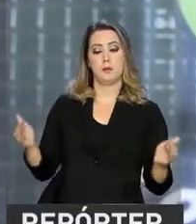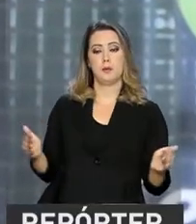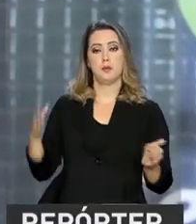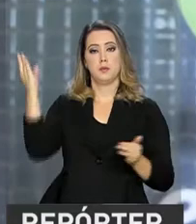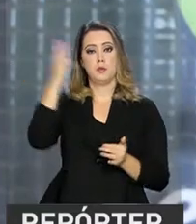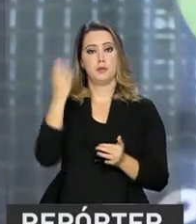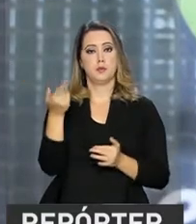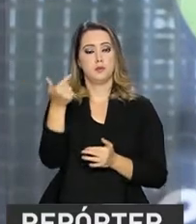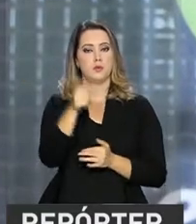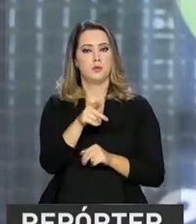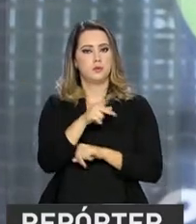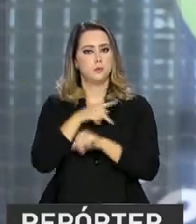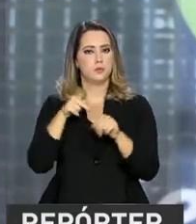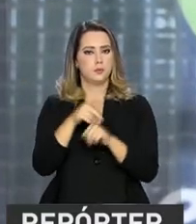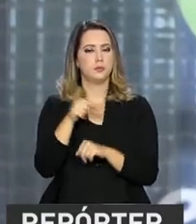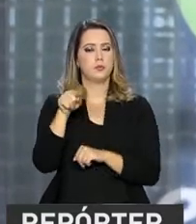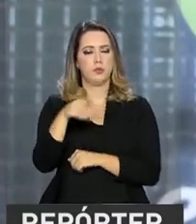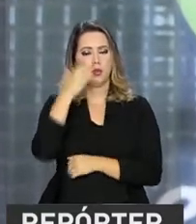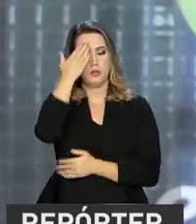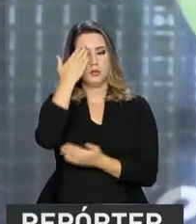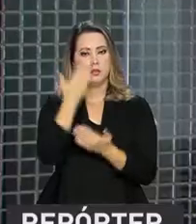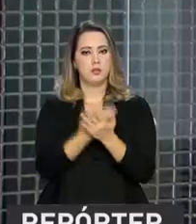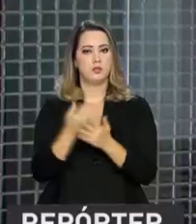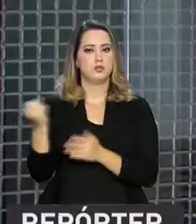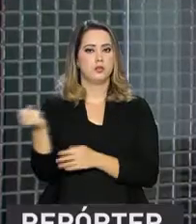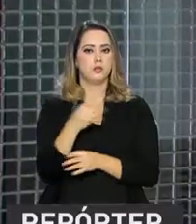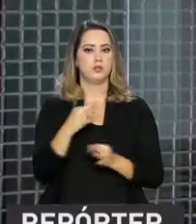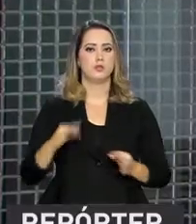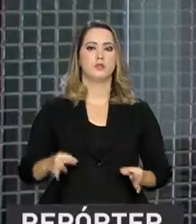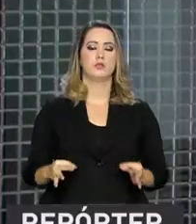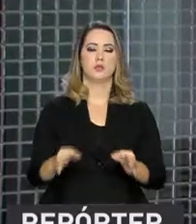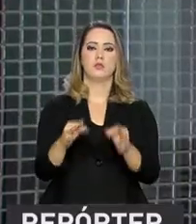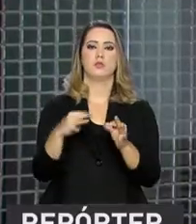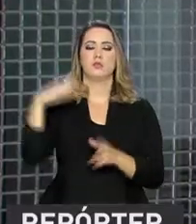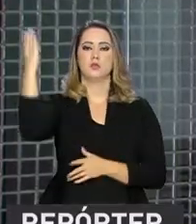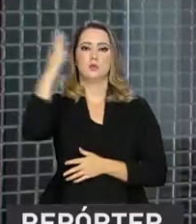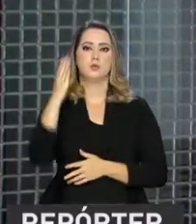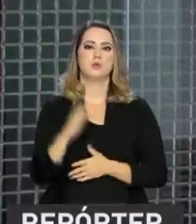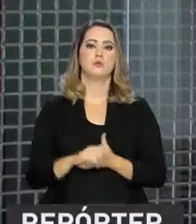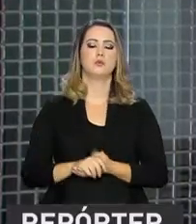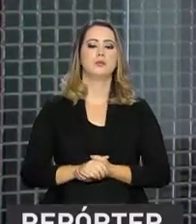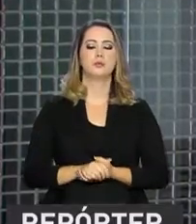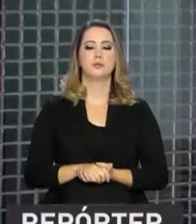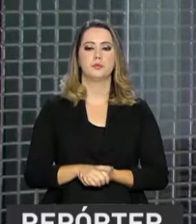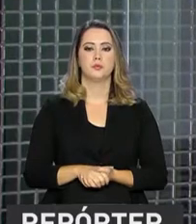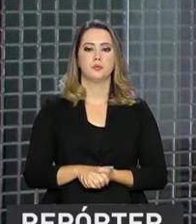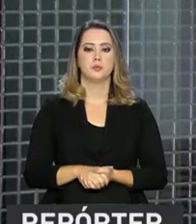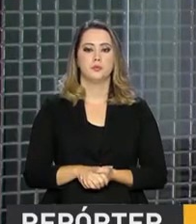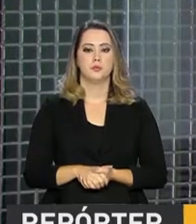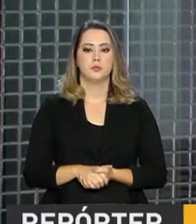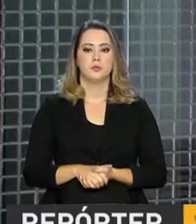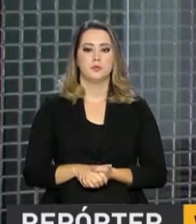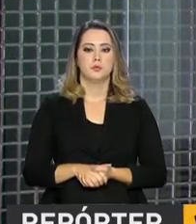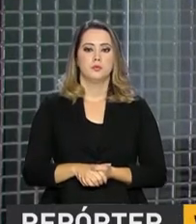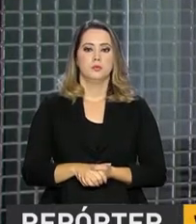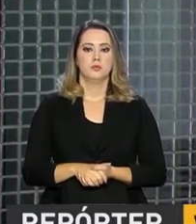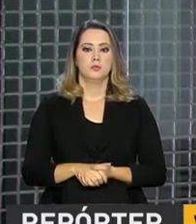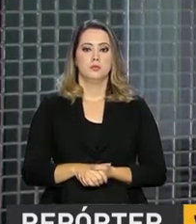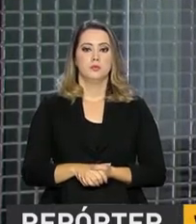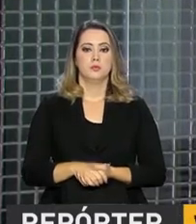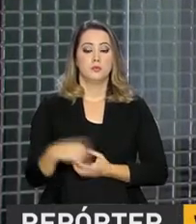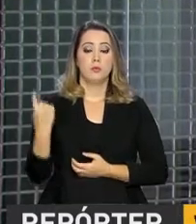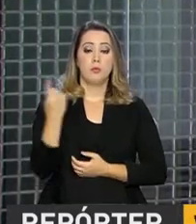exterior. Ele aposta na modernização do Brasil para estimular o setor. Nós temos conseguido ir atrás e